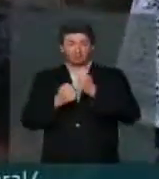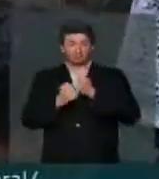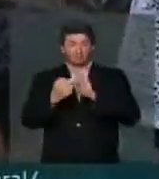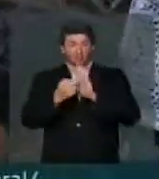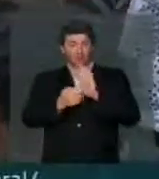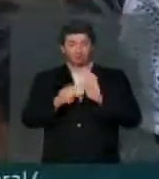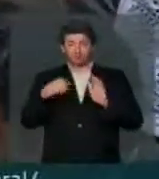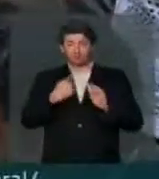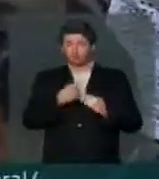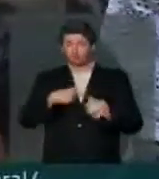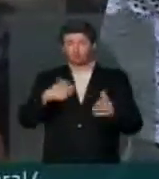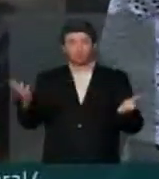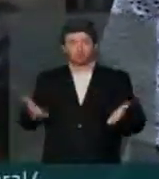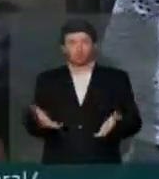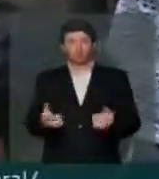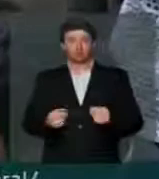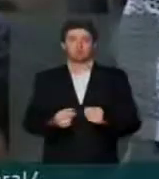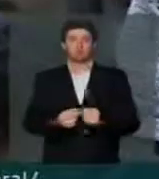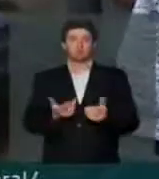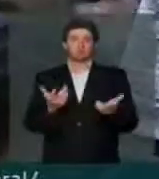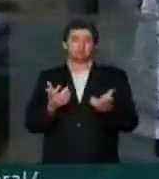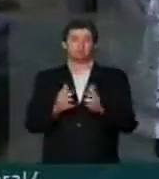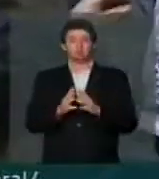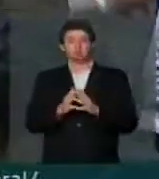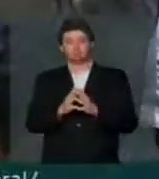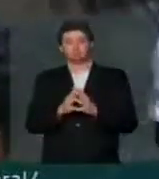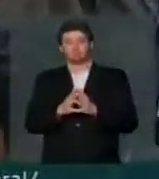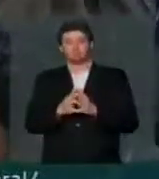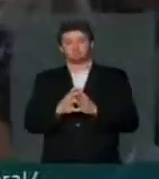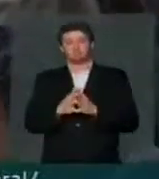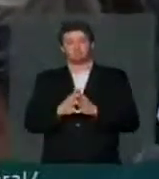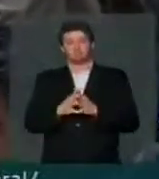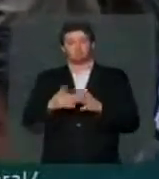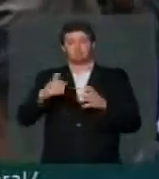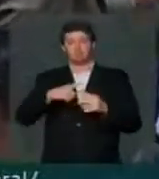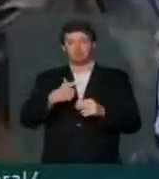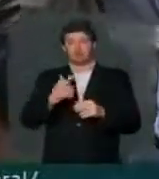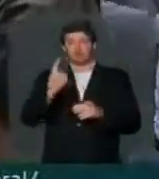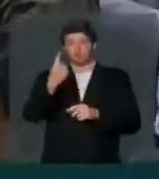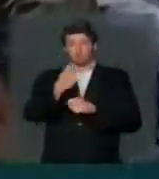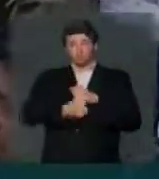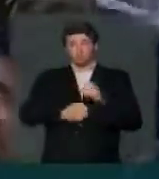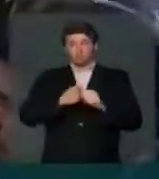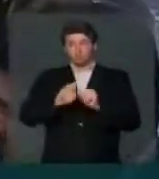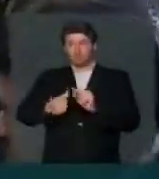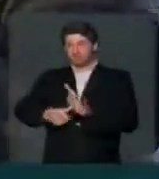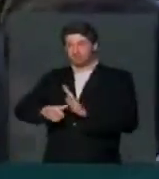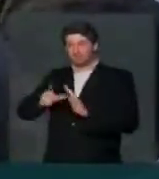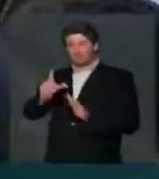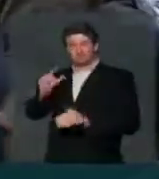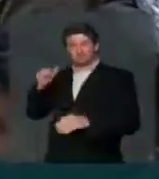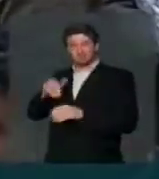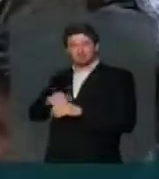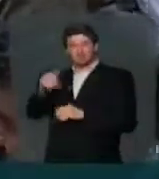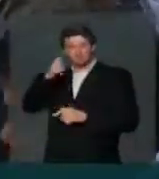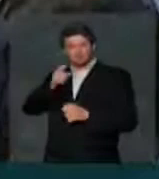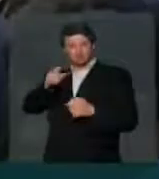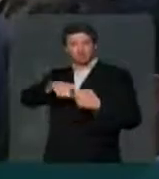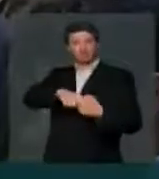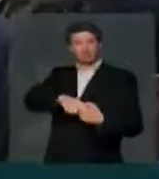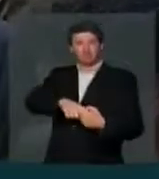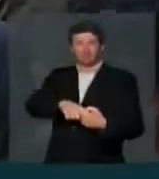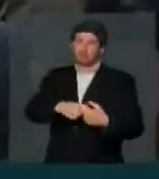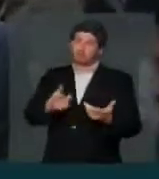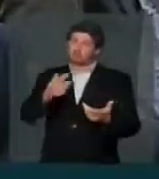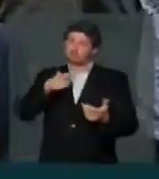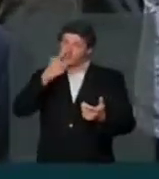regra que nós já temos hoje. Ou seja, nós vamos ter 12 meses antes das eleições para fazer a filiação.